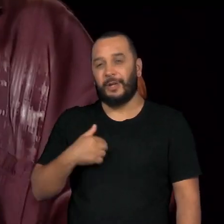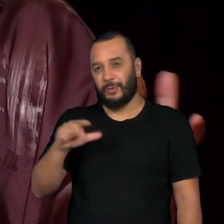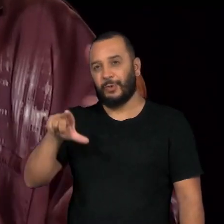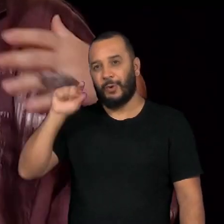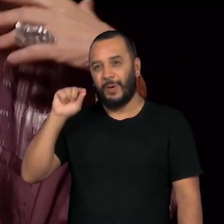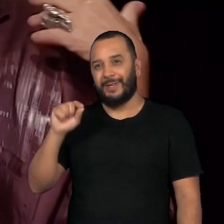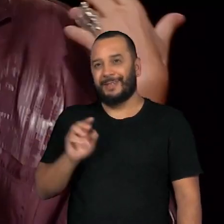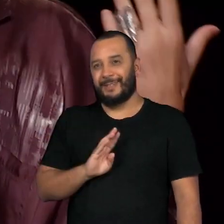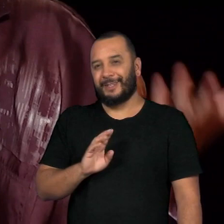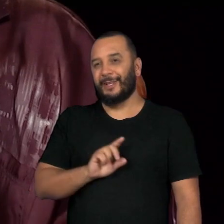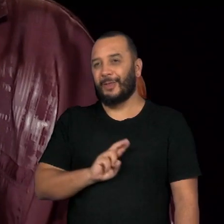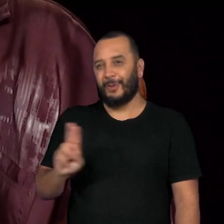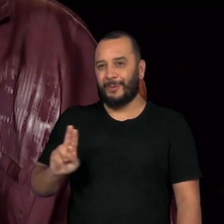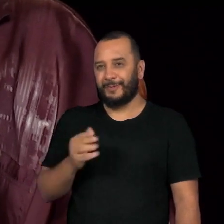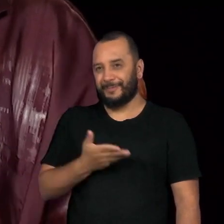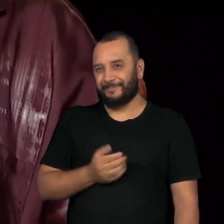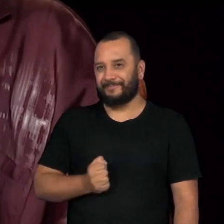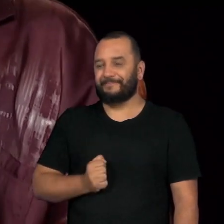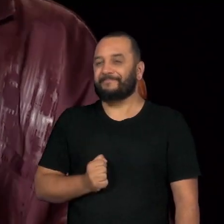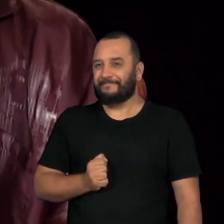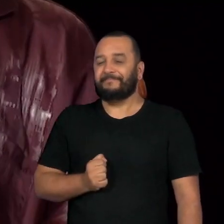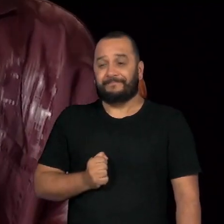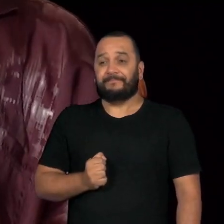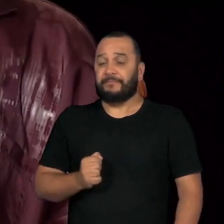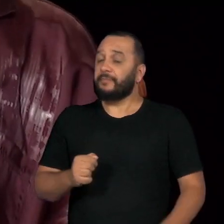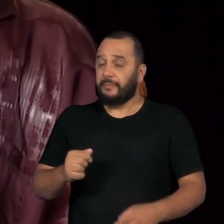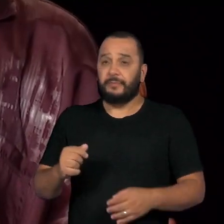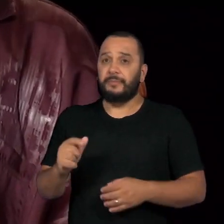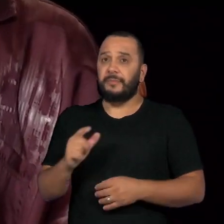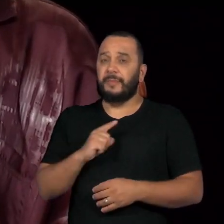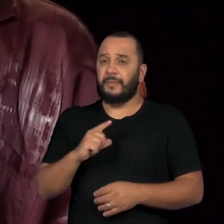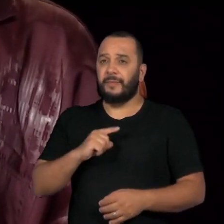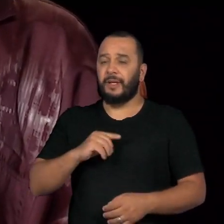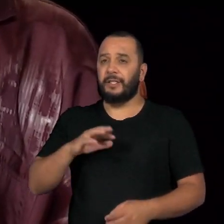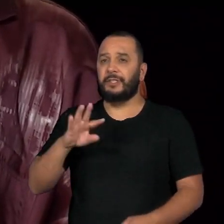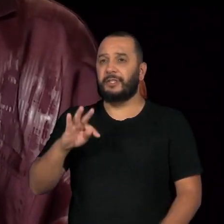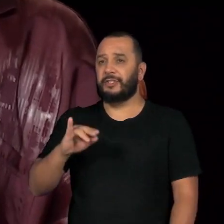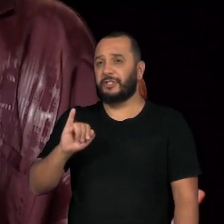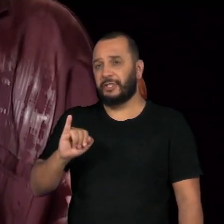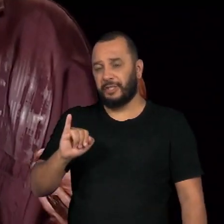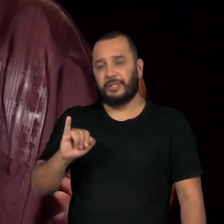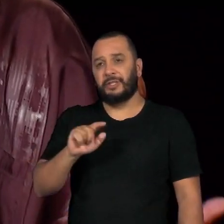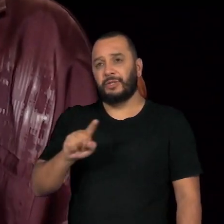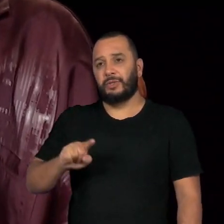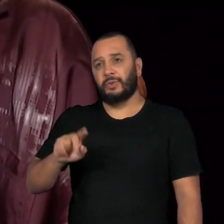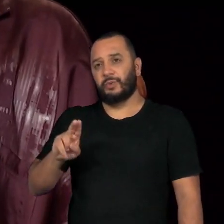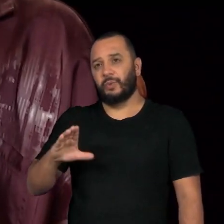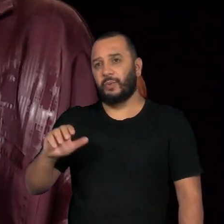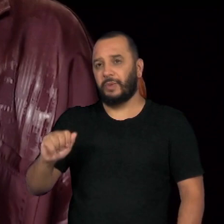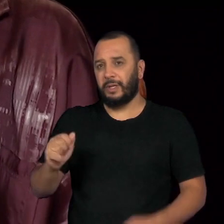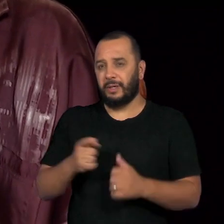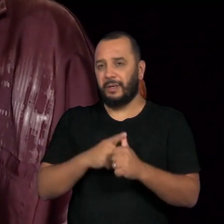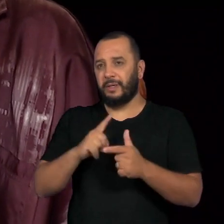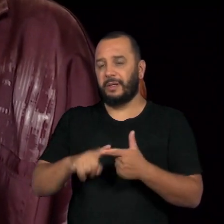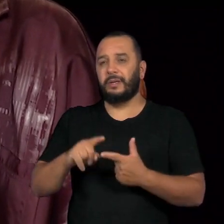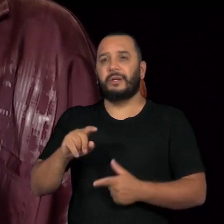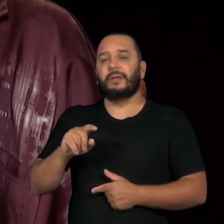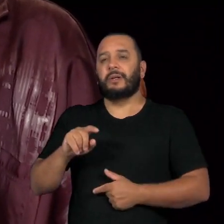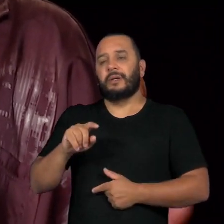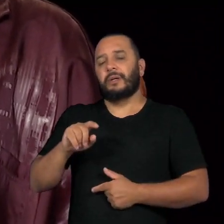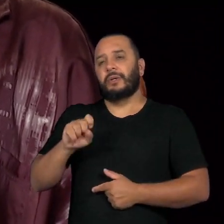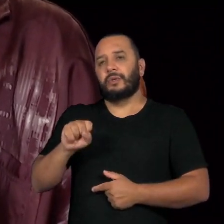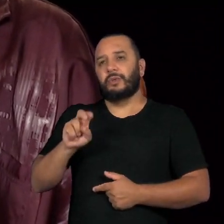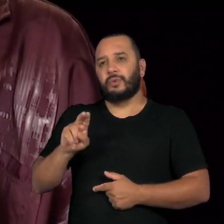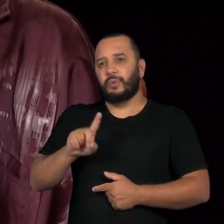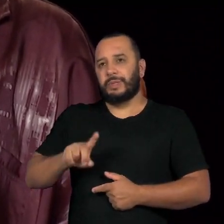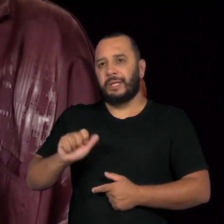a Tizuca, a Suzana, né, elas foram muito inspiradoras. E a gente via muitos curtas também,